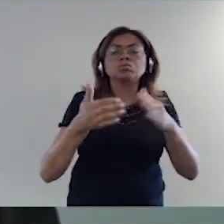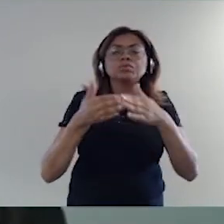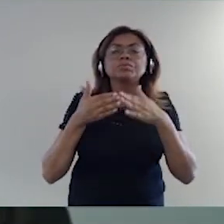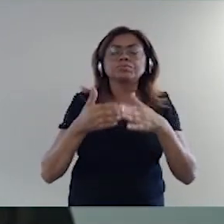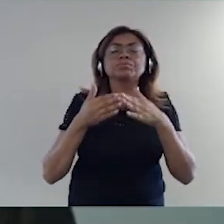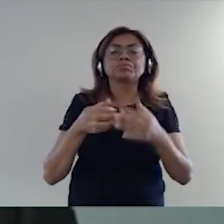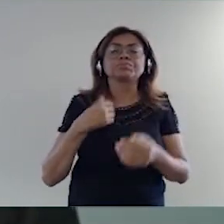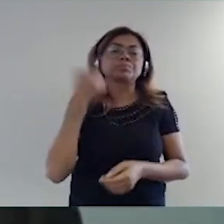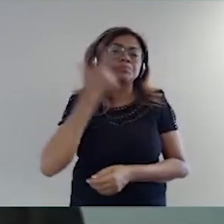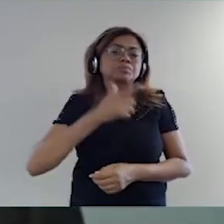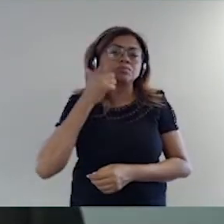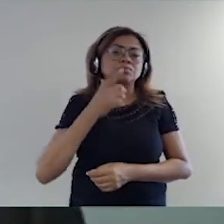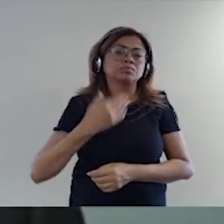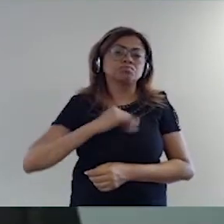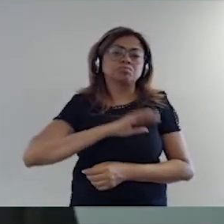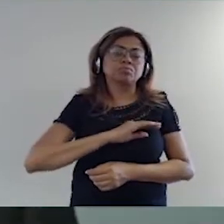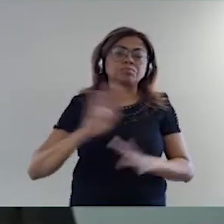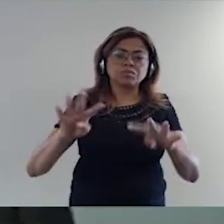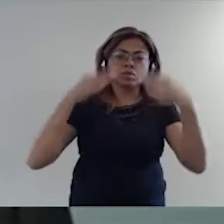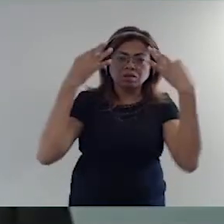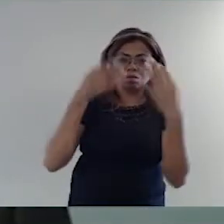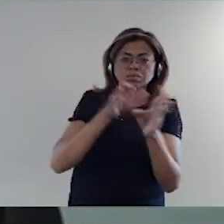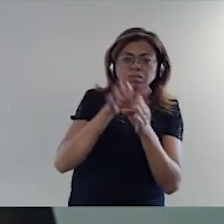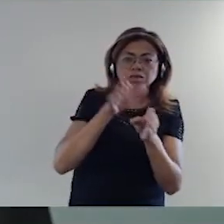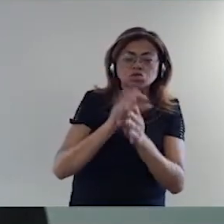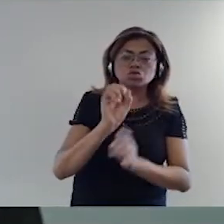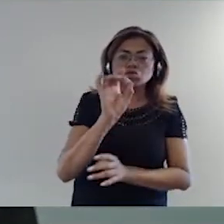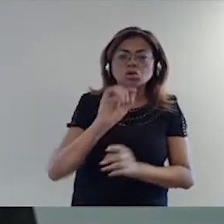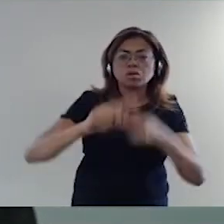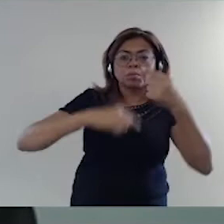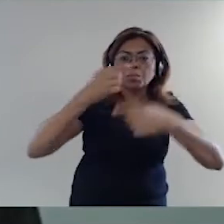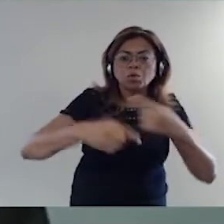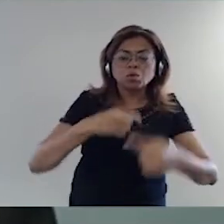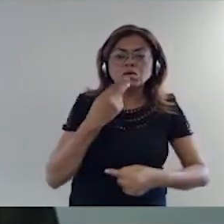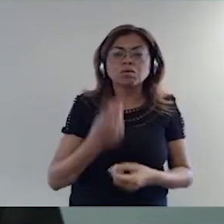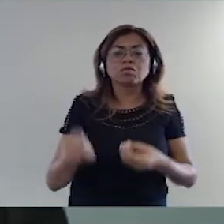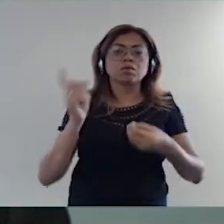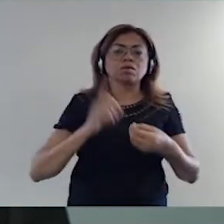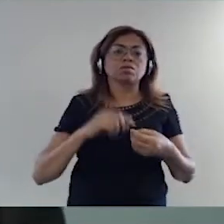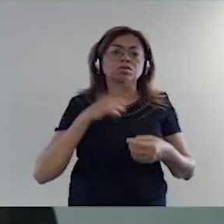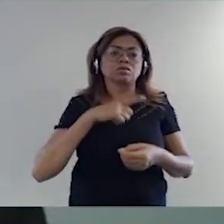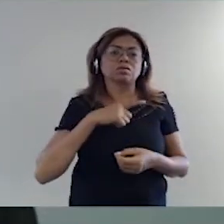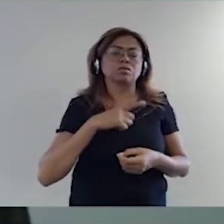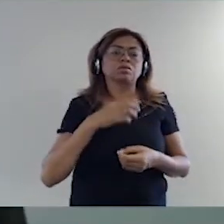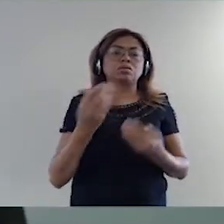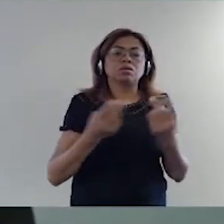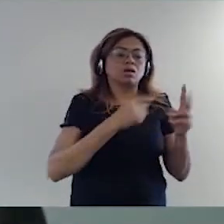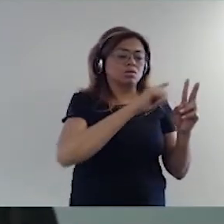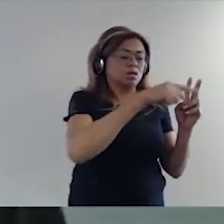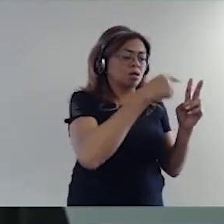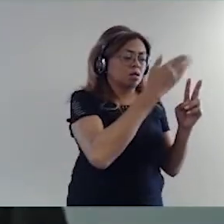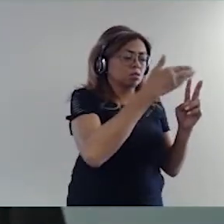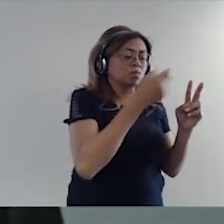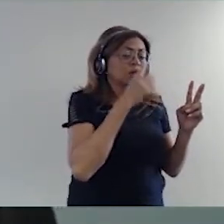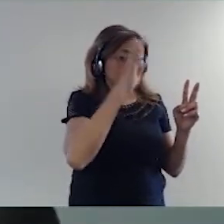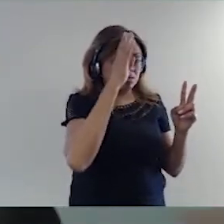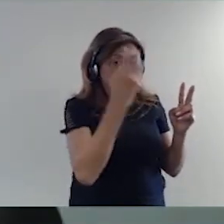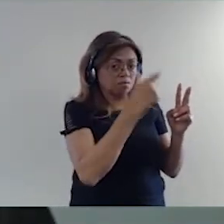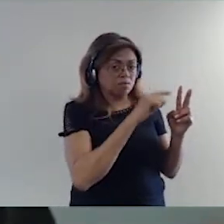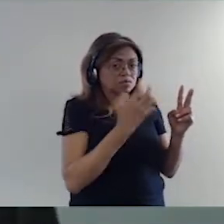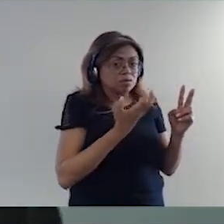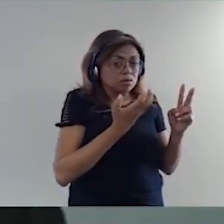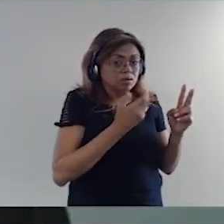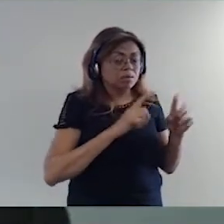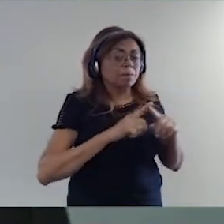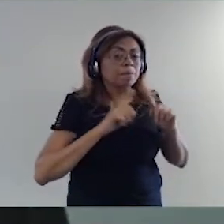e conseguimos que essas audiências de instrução elas só realizassem quando houvesse anuência de ambas as partes. Mas, infelizmente, esse não foi, por